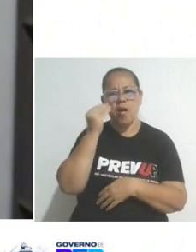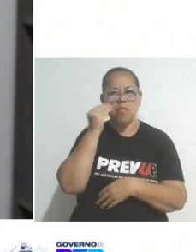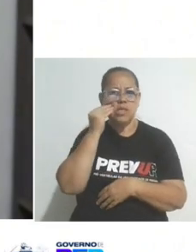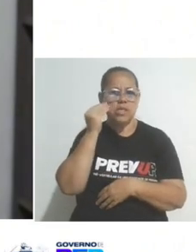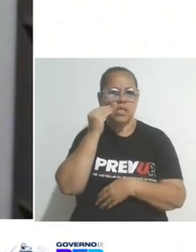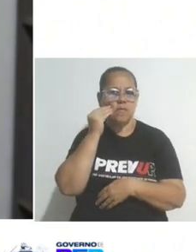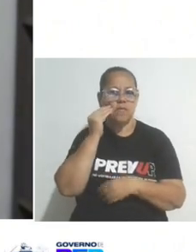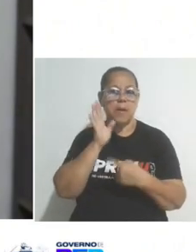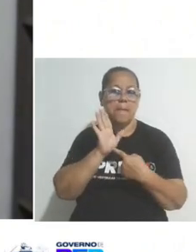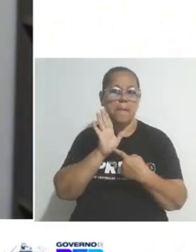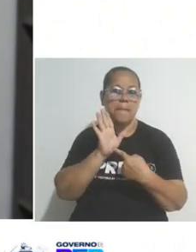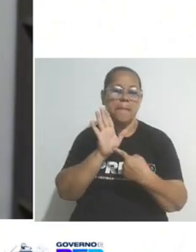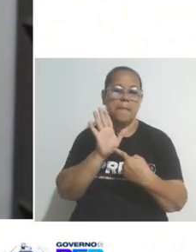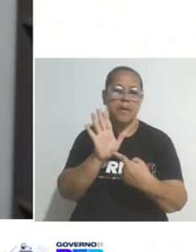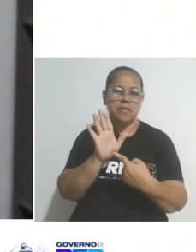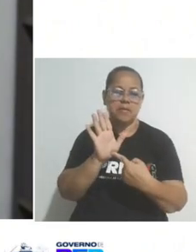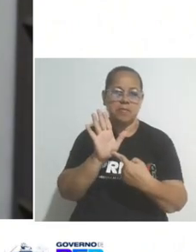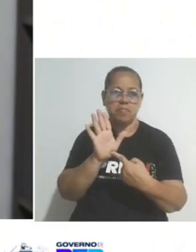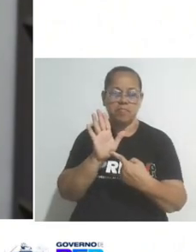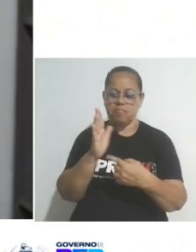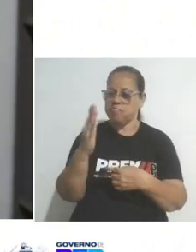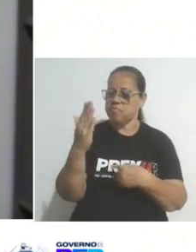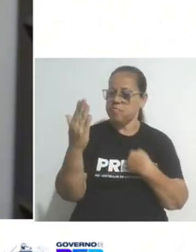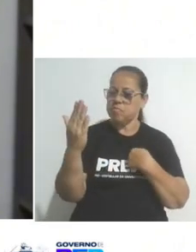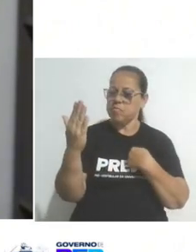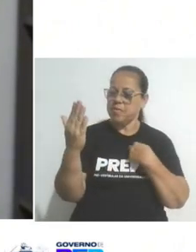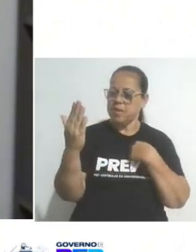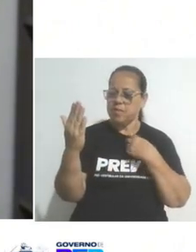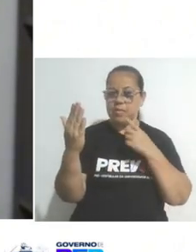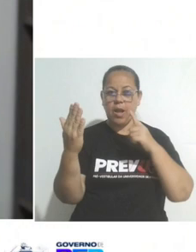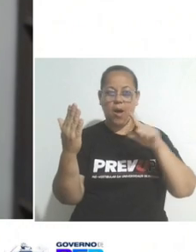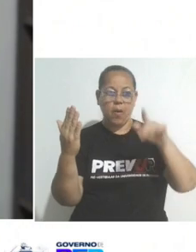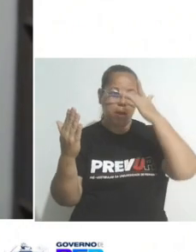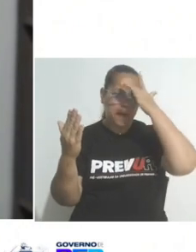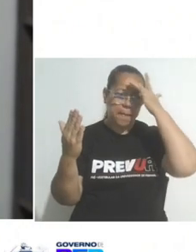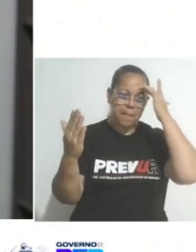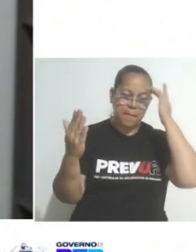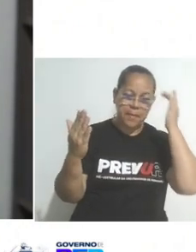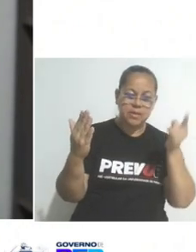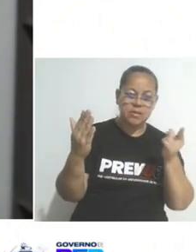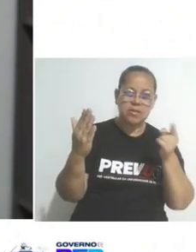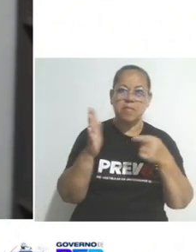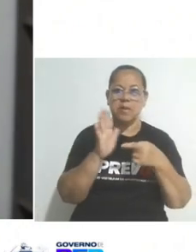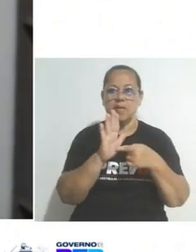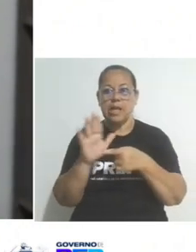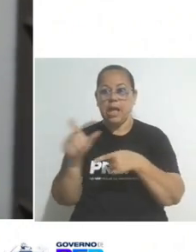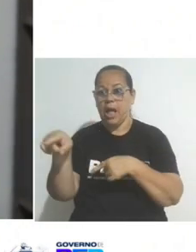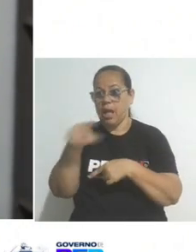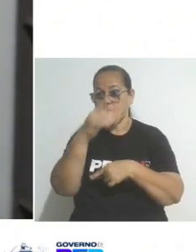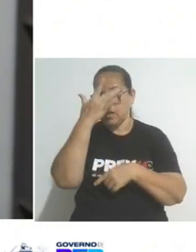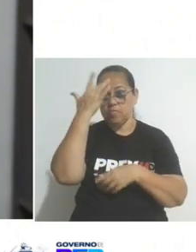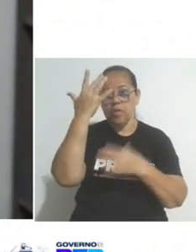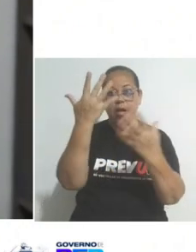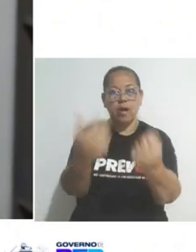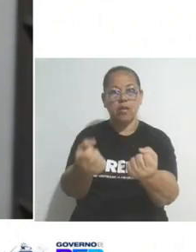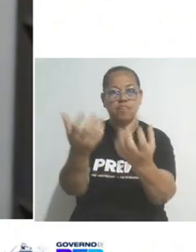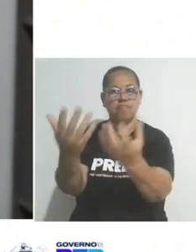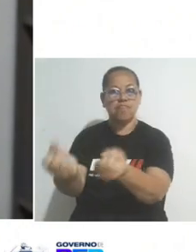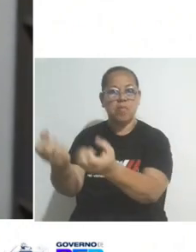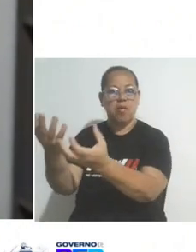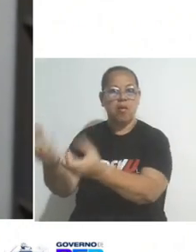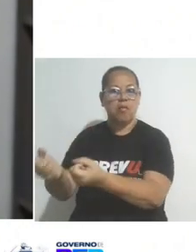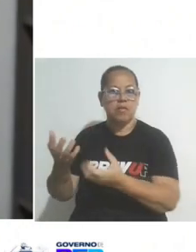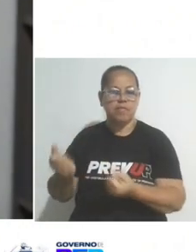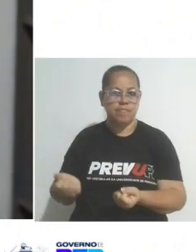apresentando a si a si para os outros para então buscar a aceitação do